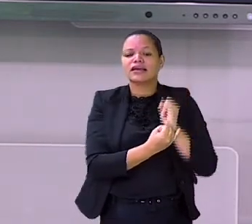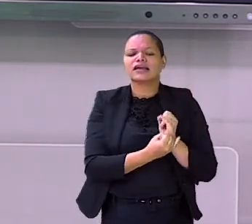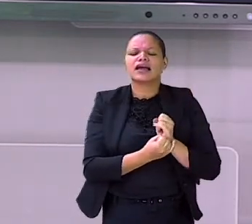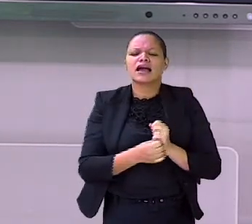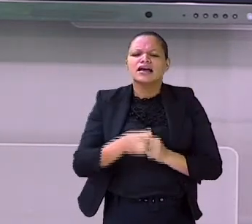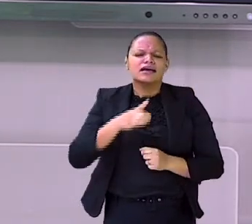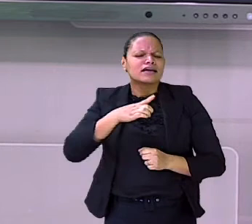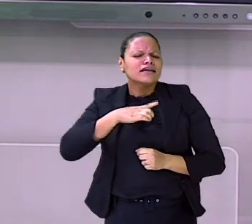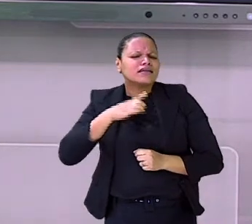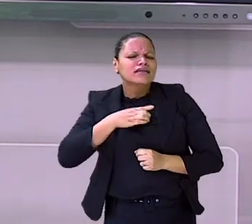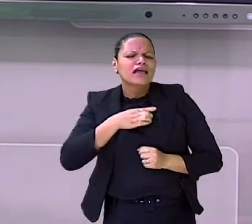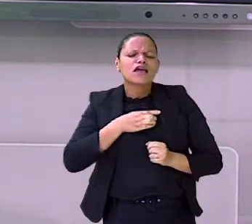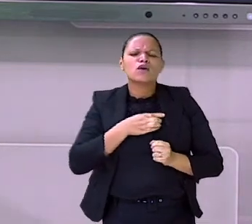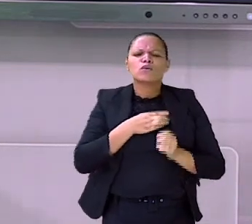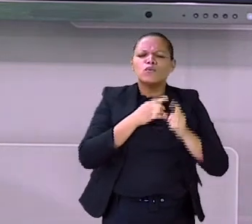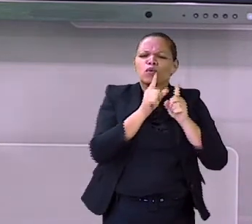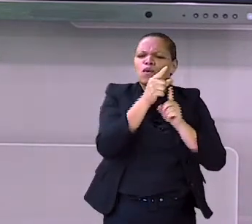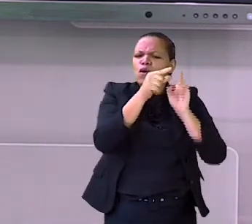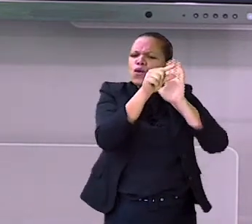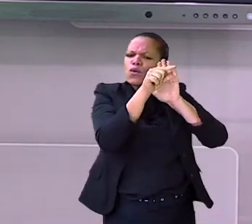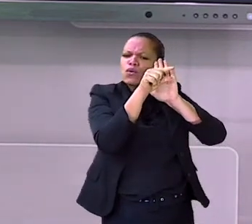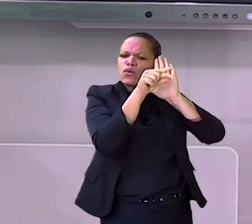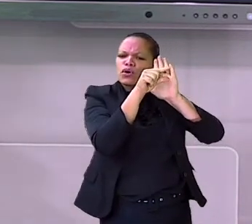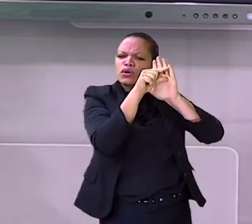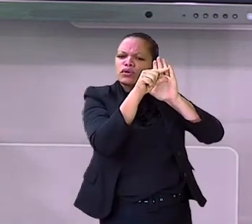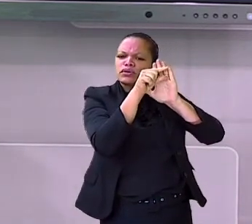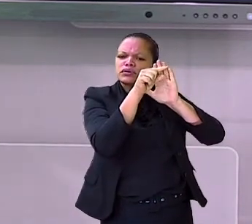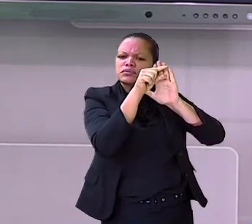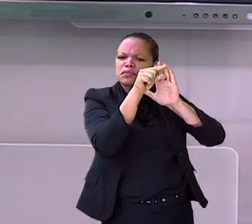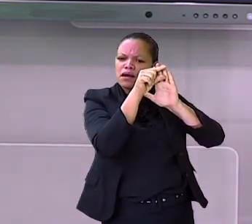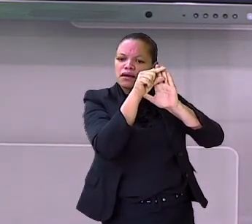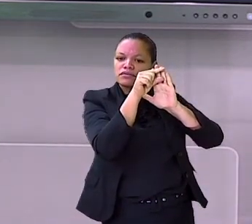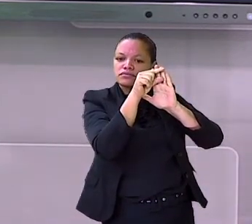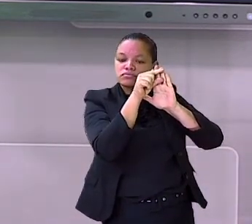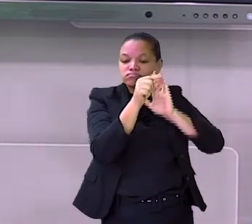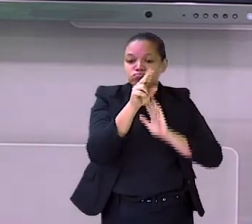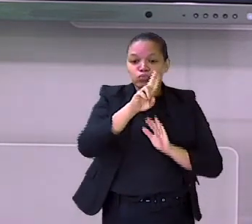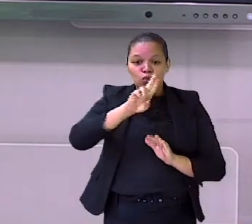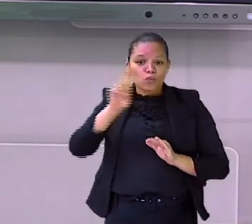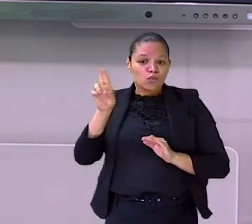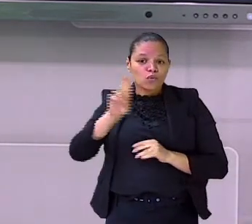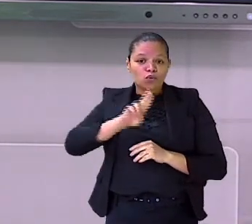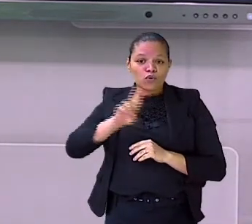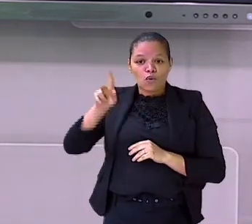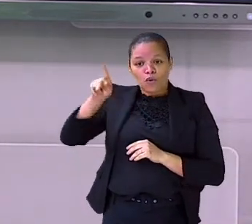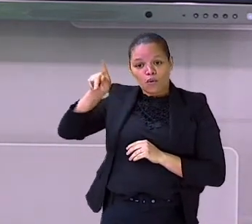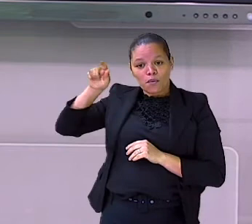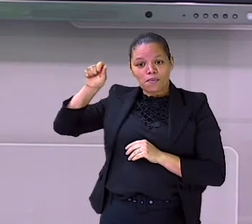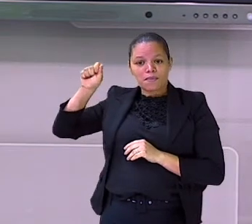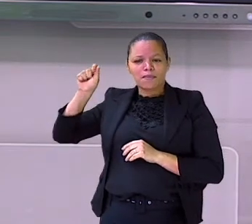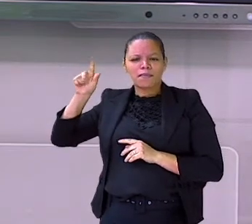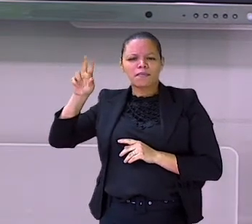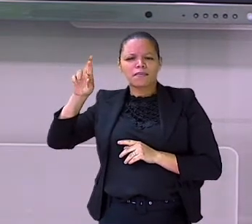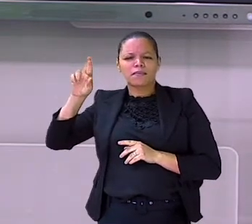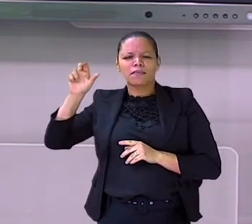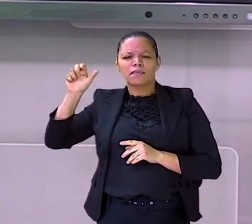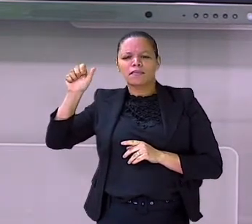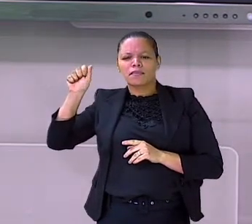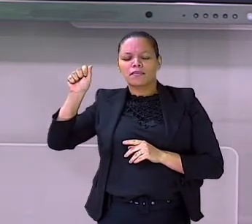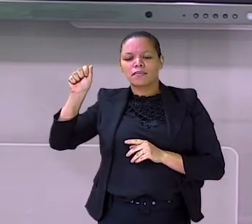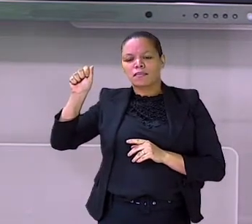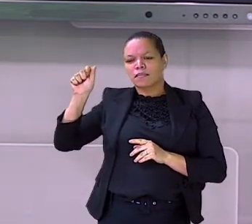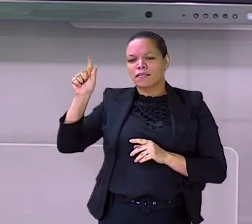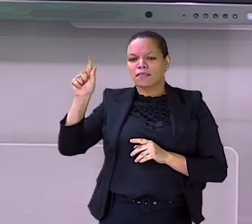primeiro parágrafo. Então, esse espaço a gente chama de parágrafo. Agora,